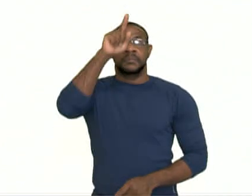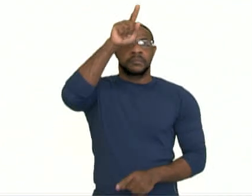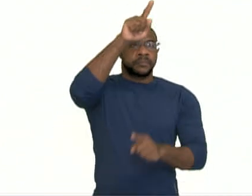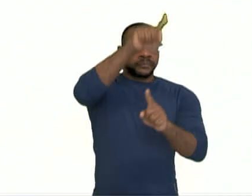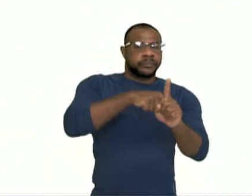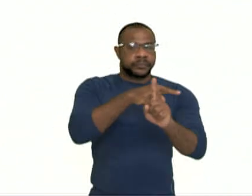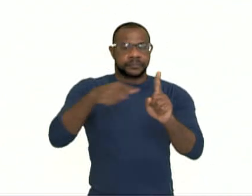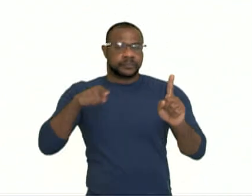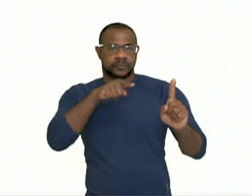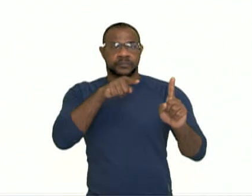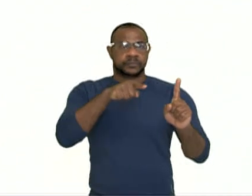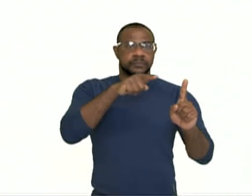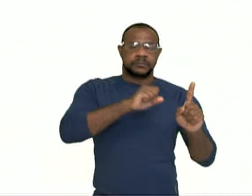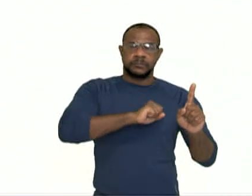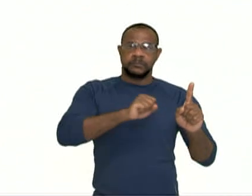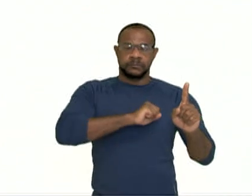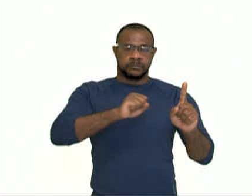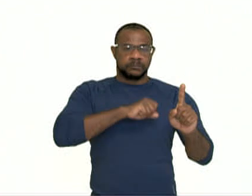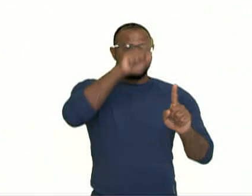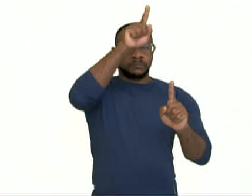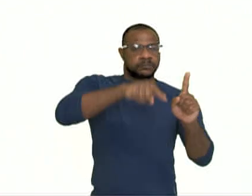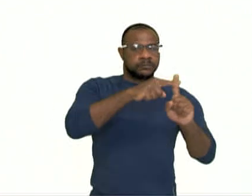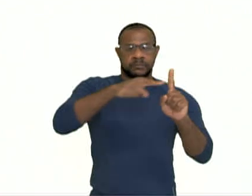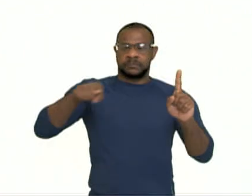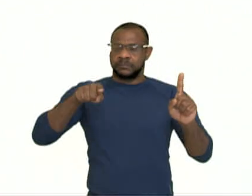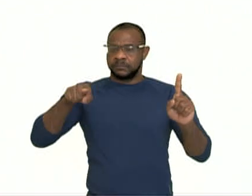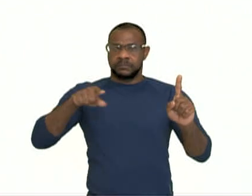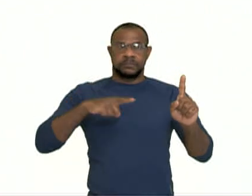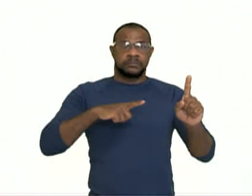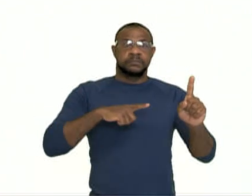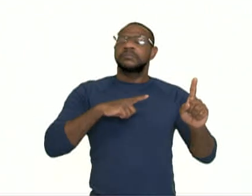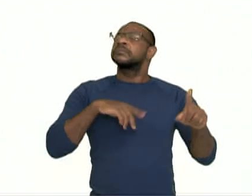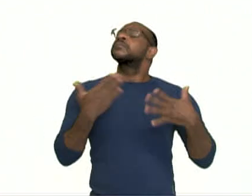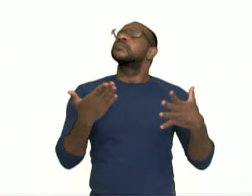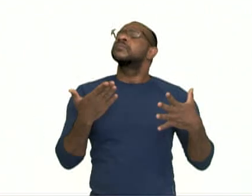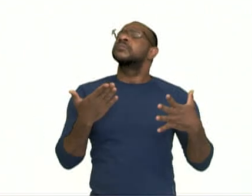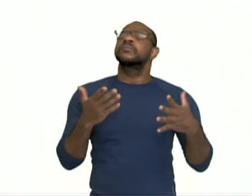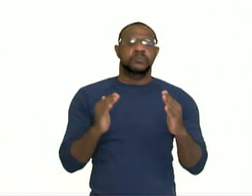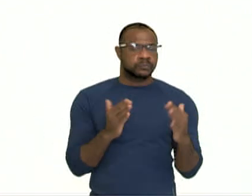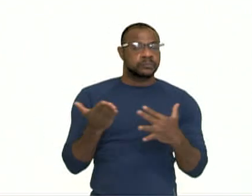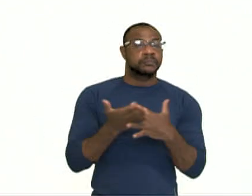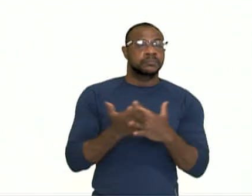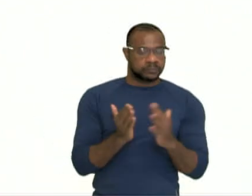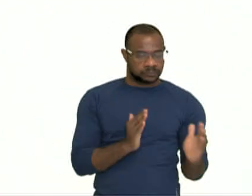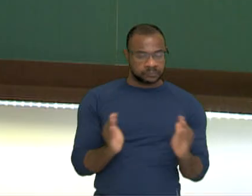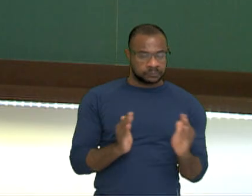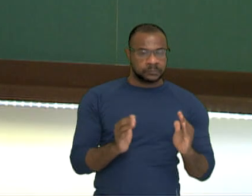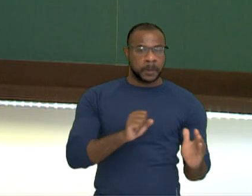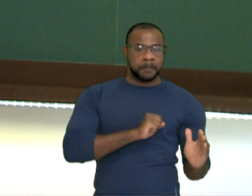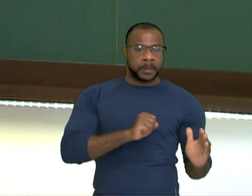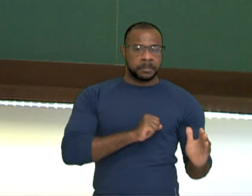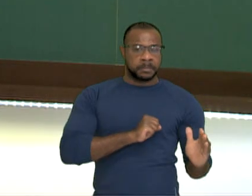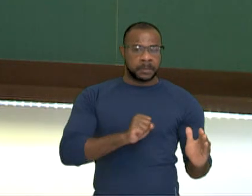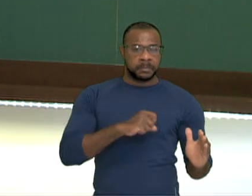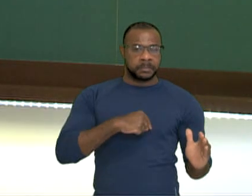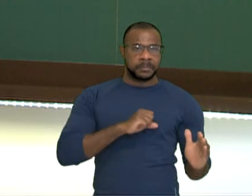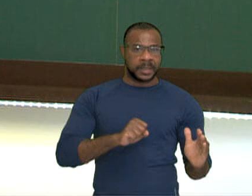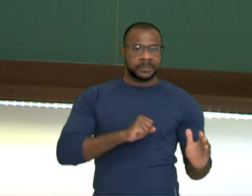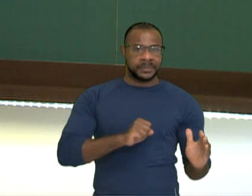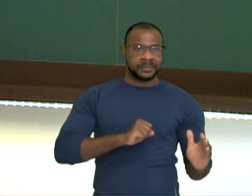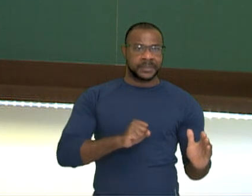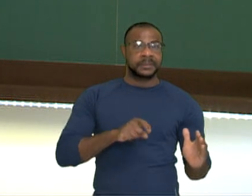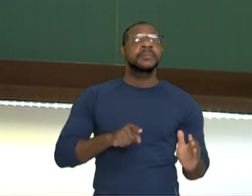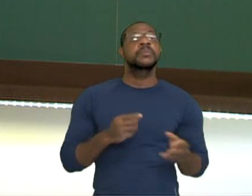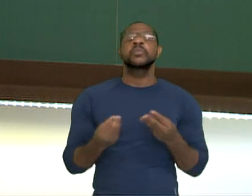meu gráfico desse batimento cardíaco, então ele quer saber qual que seria o intervalo, qual é o intervalo. Então eu vou